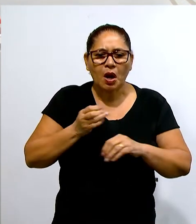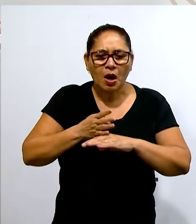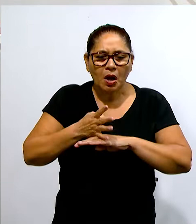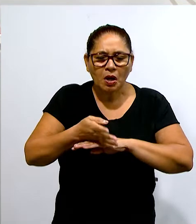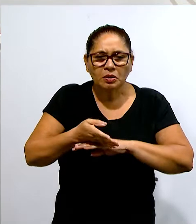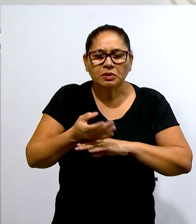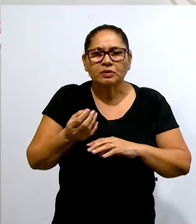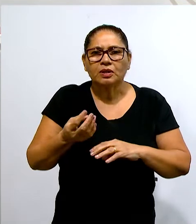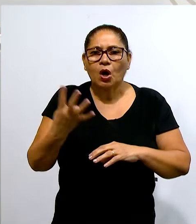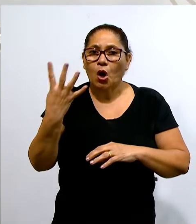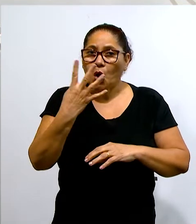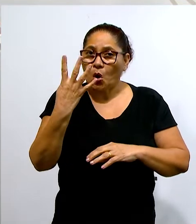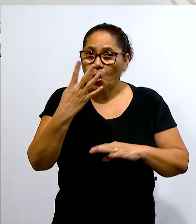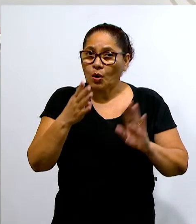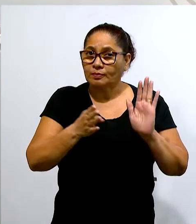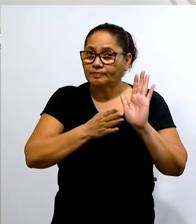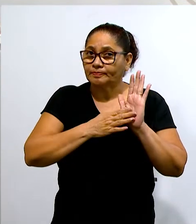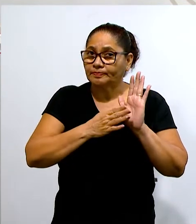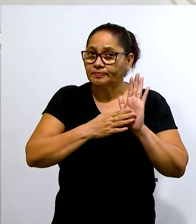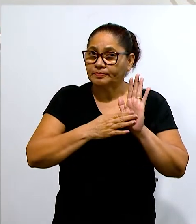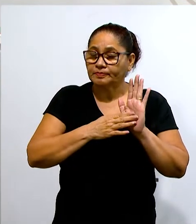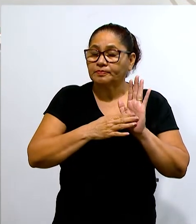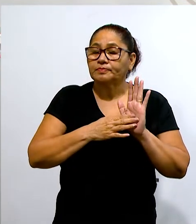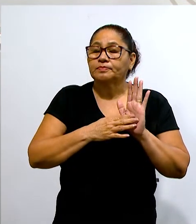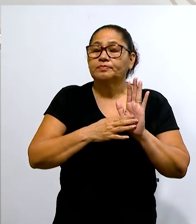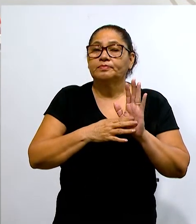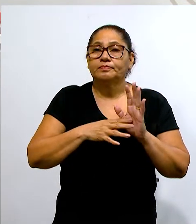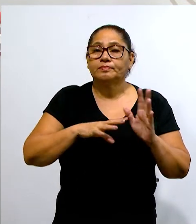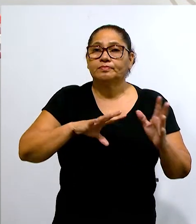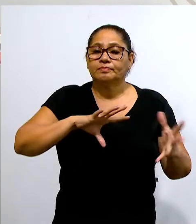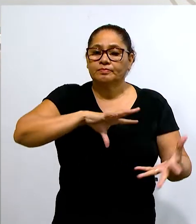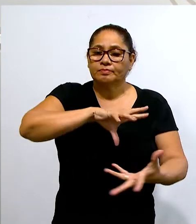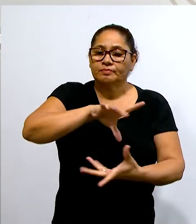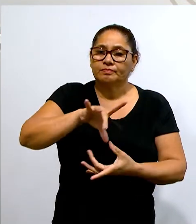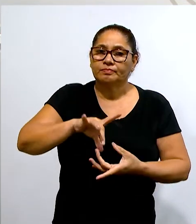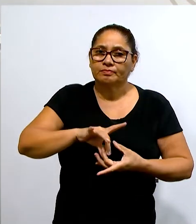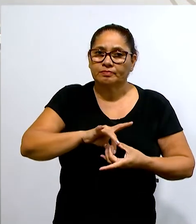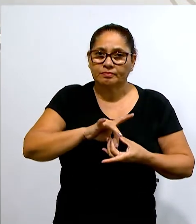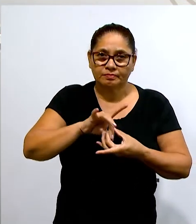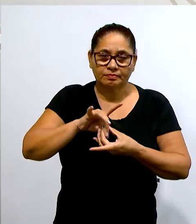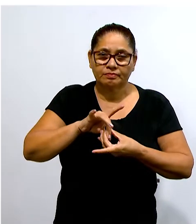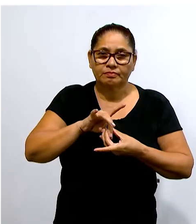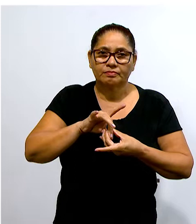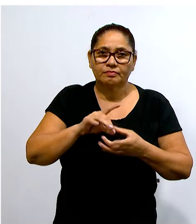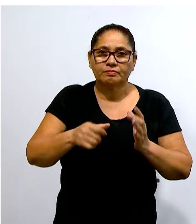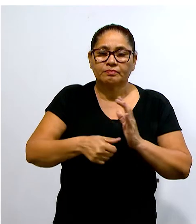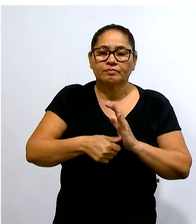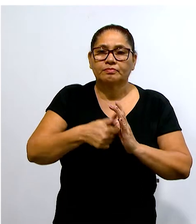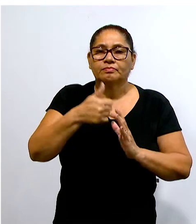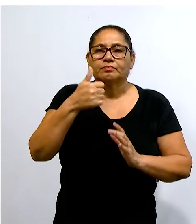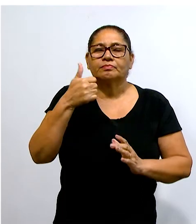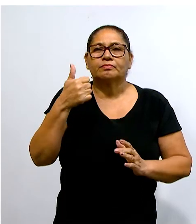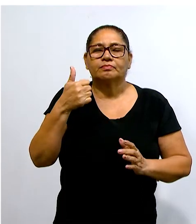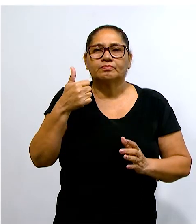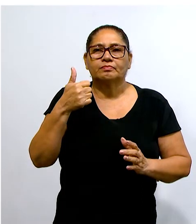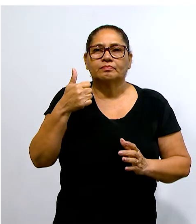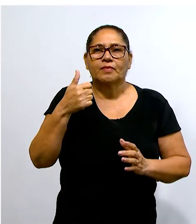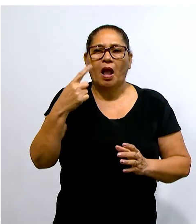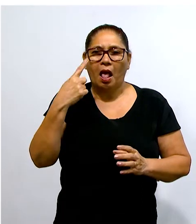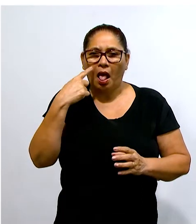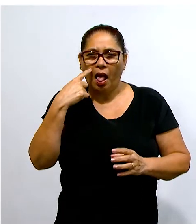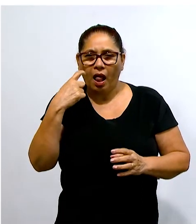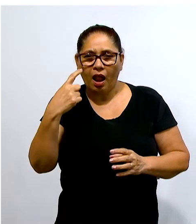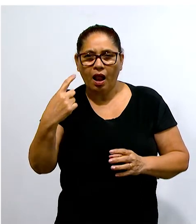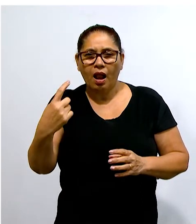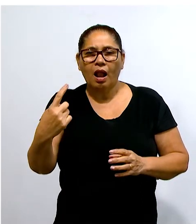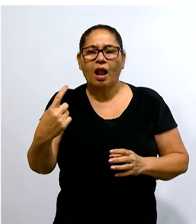quatro propostas de métodos globalizadores. Vamos ver quais são elas. O primeiro é trabalhar com centro de interesses, né,